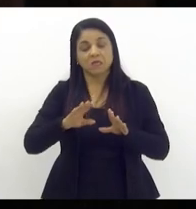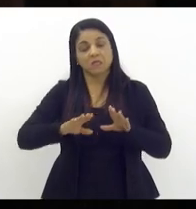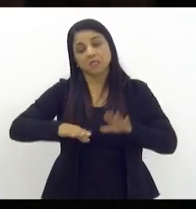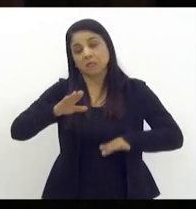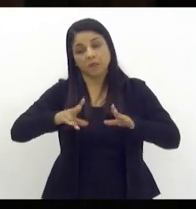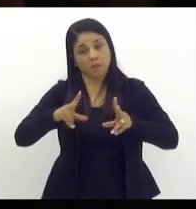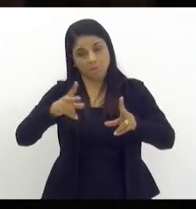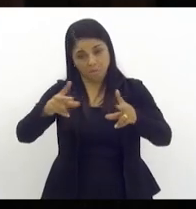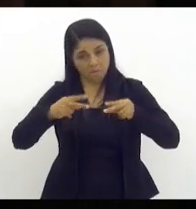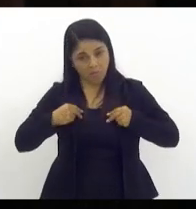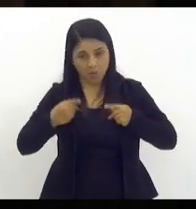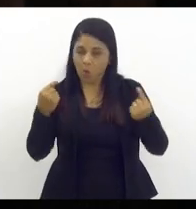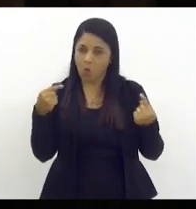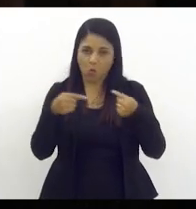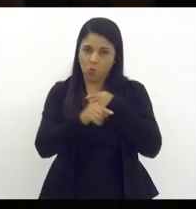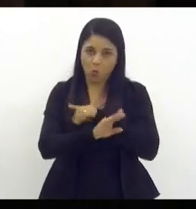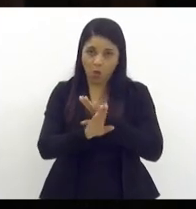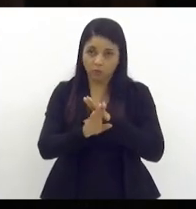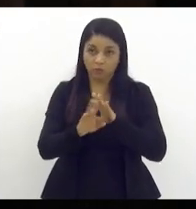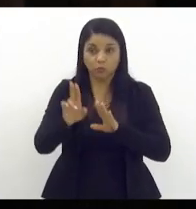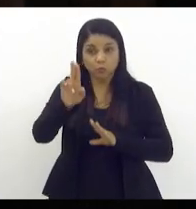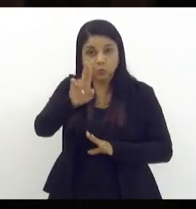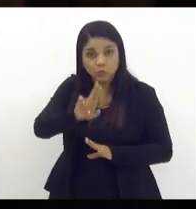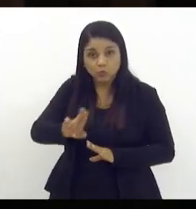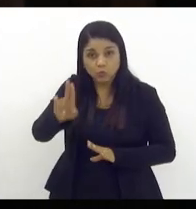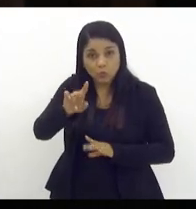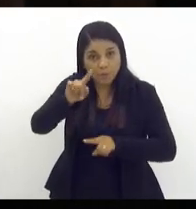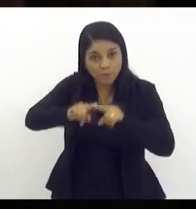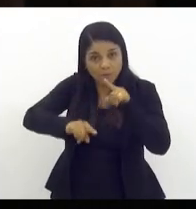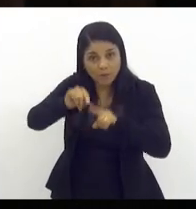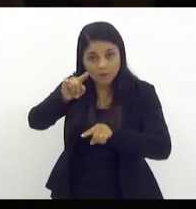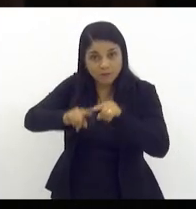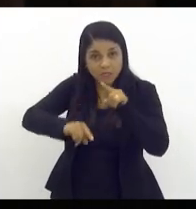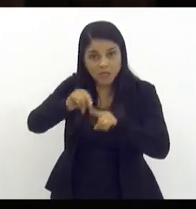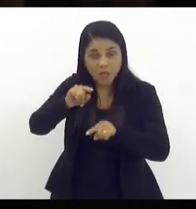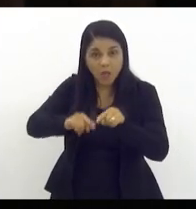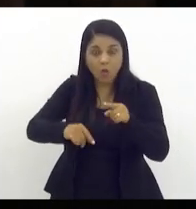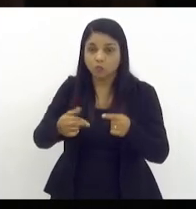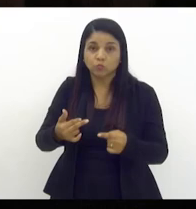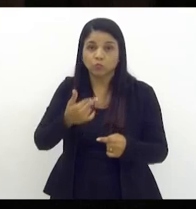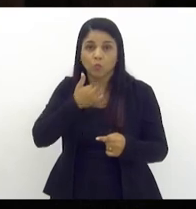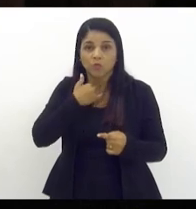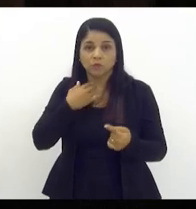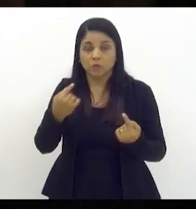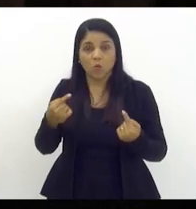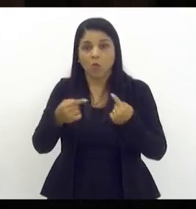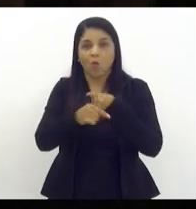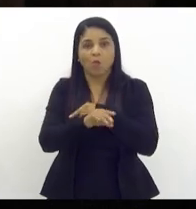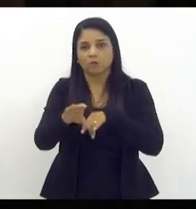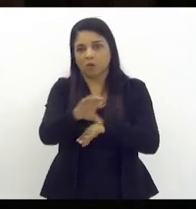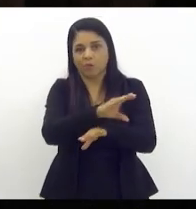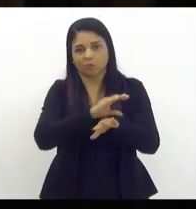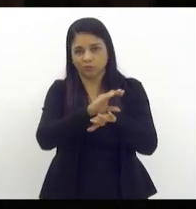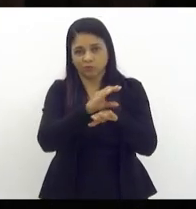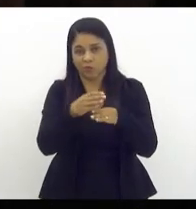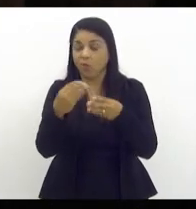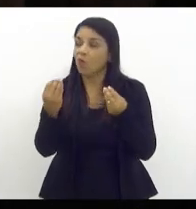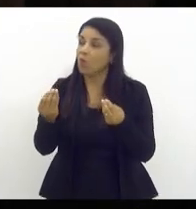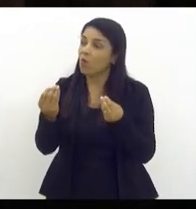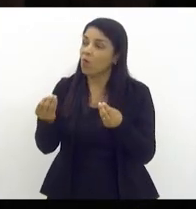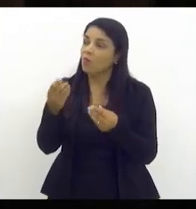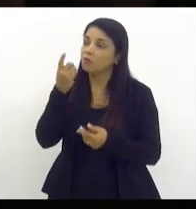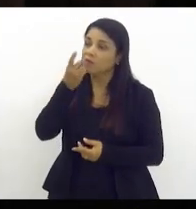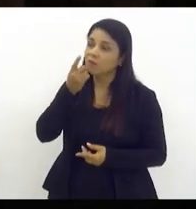discordo, o instrumento é completamente inconstitucional. Como é que uma lei diz uma coisa, deputada Élica, e